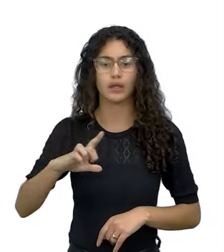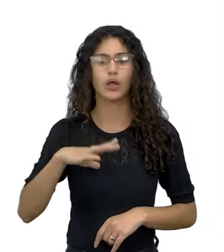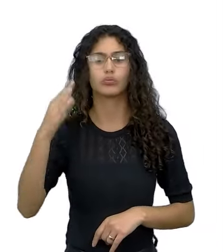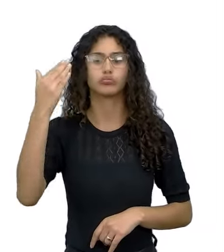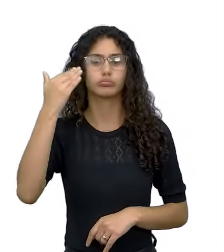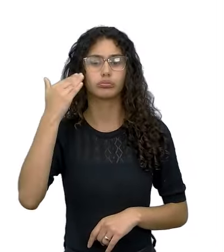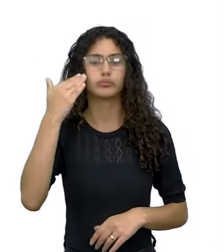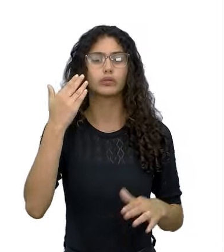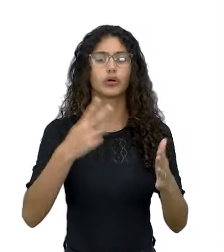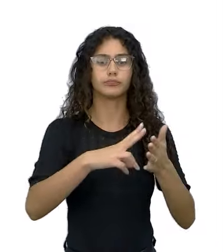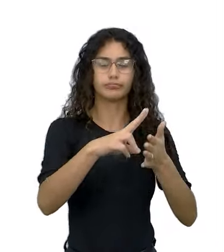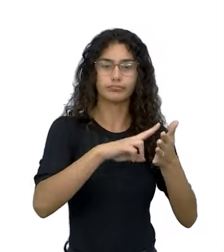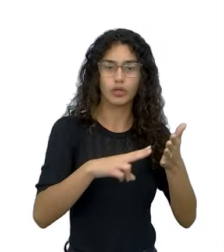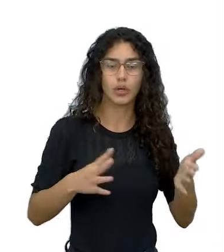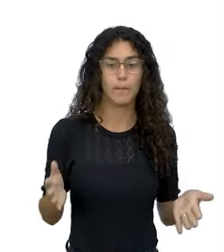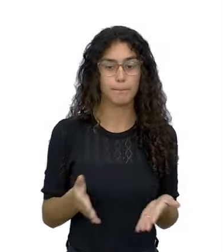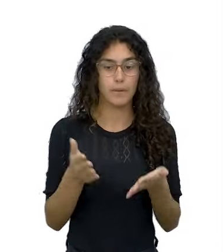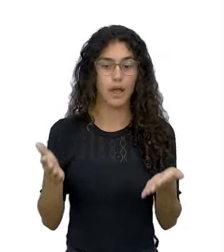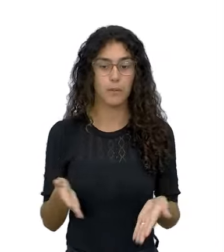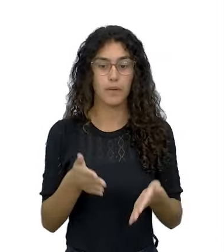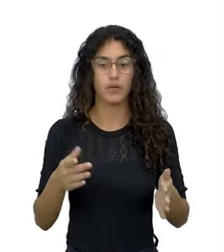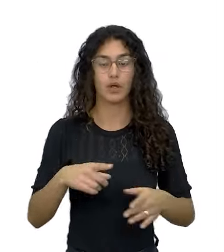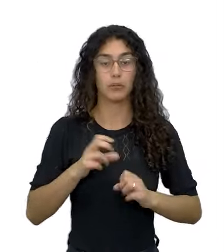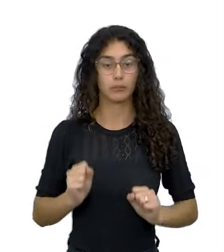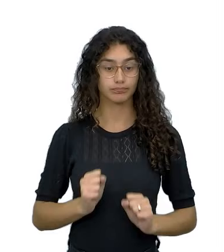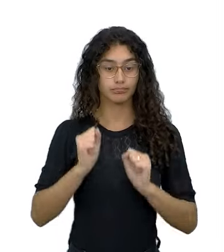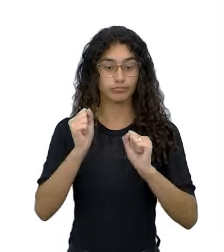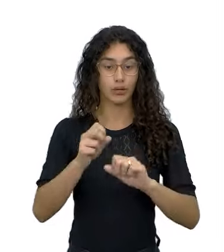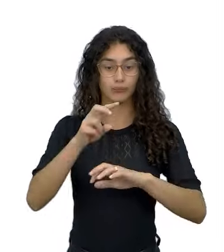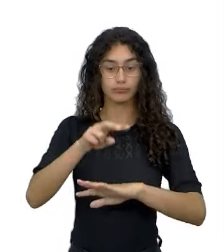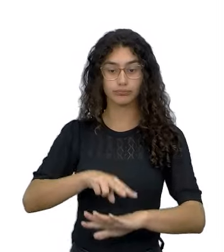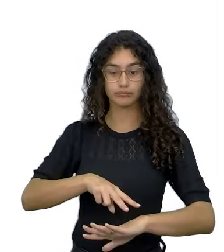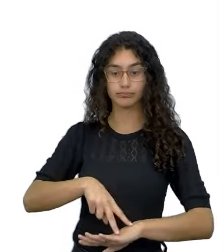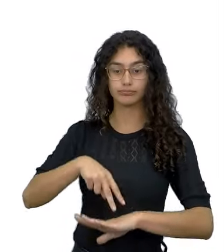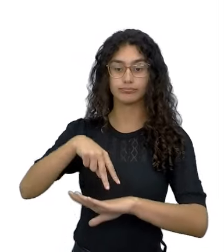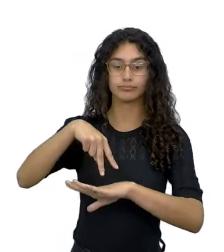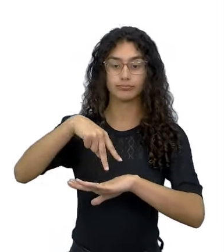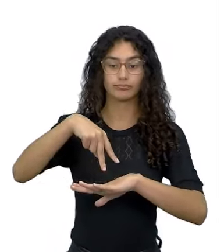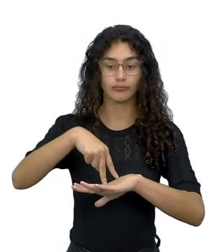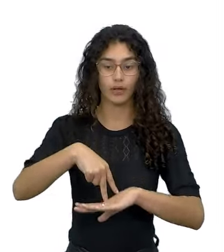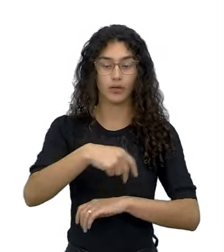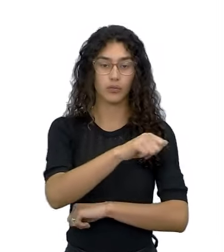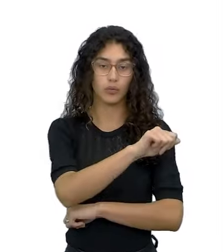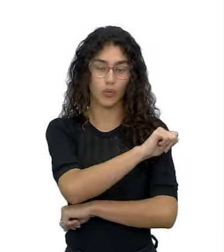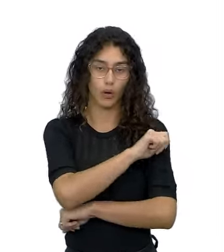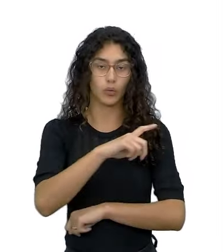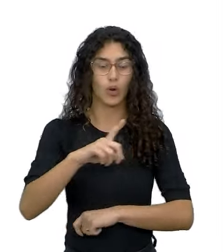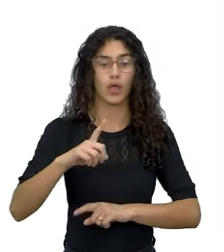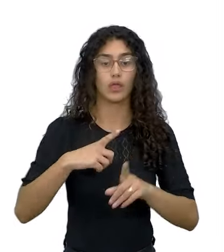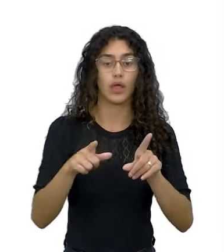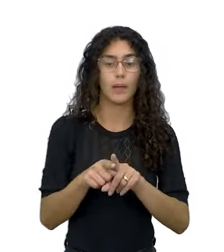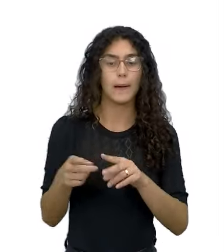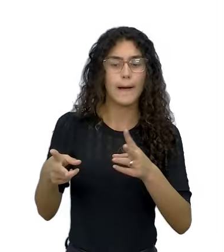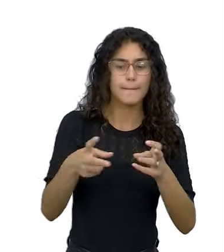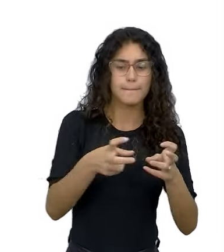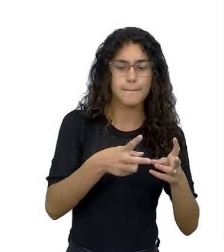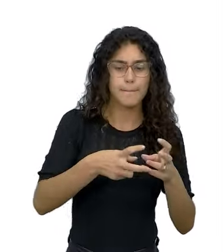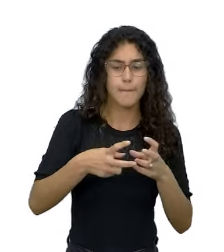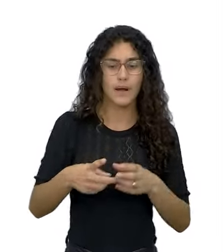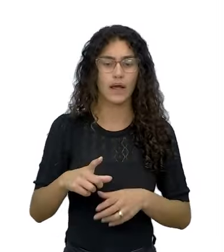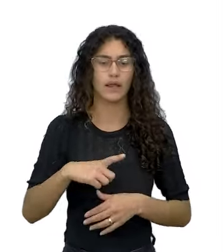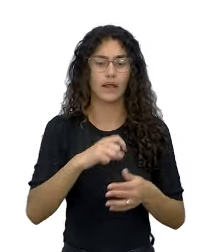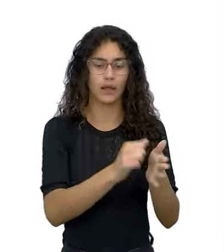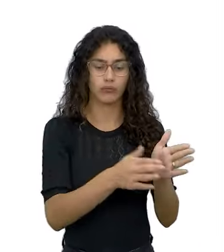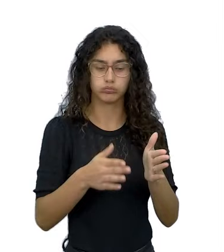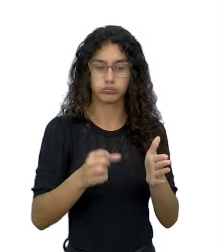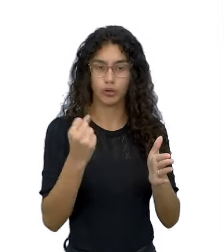compreensão leitora para engajar e potencializar o protagonismo dos estudantes, a partir dos gêneros trabalhados aqui na sequência de